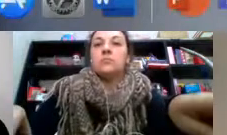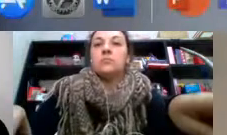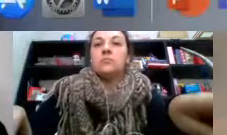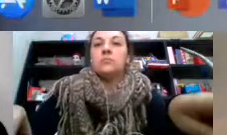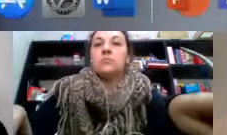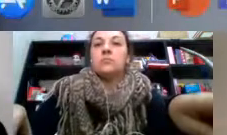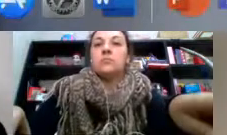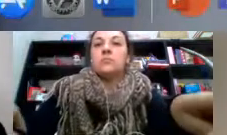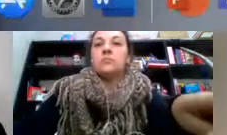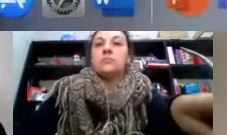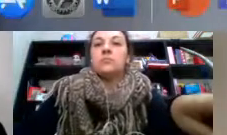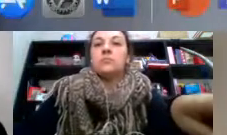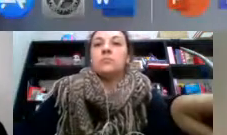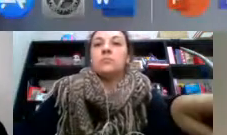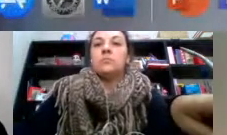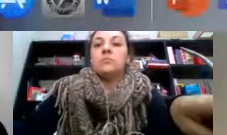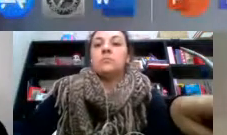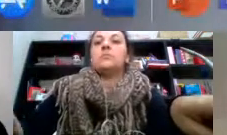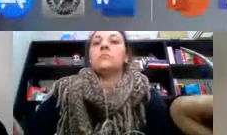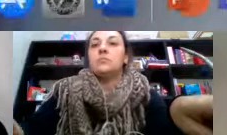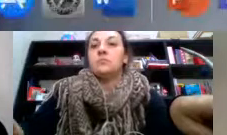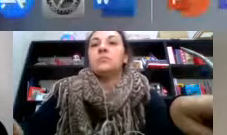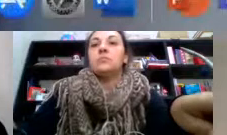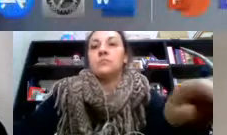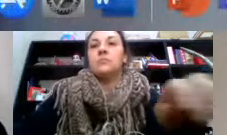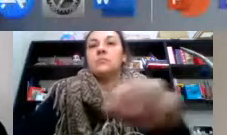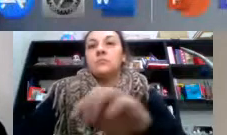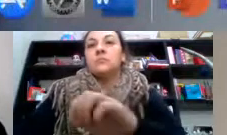sugere atitude e postura